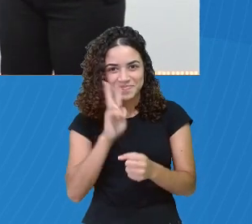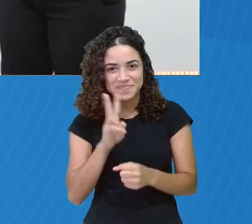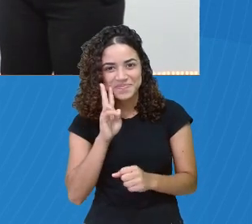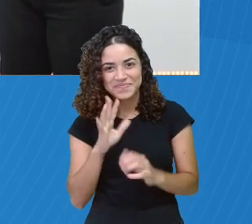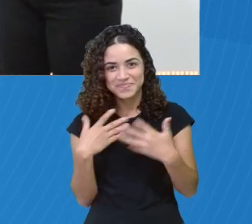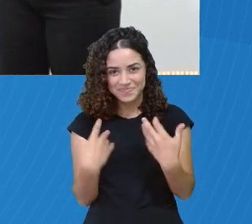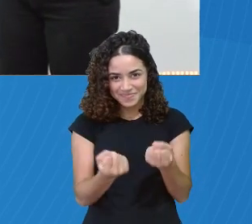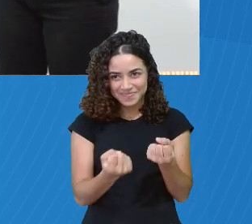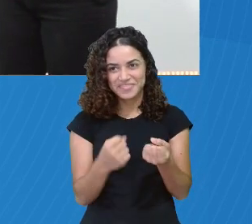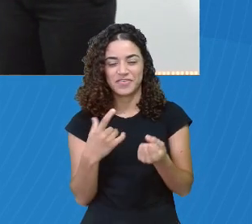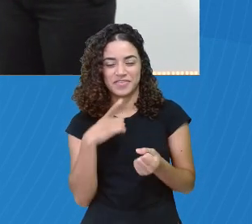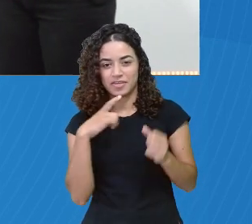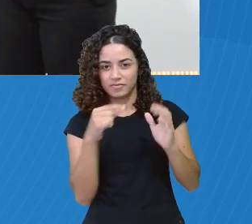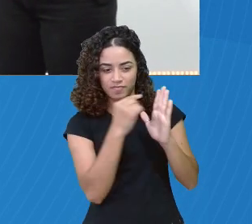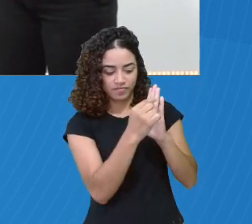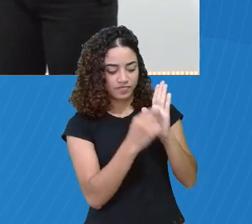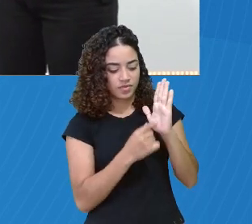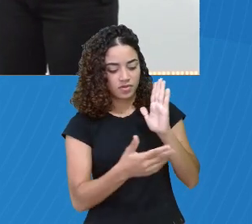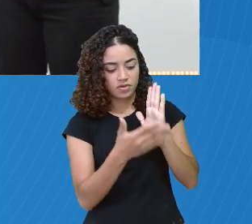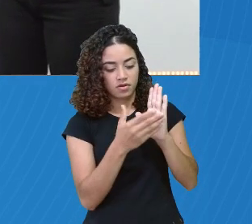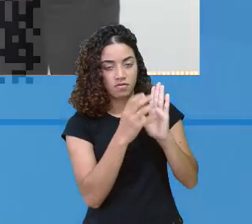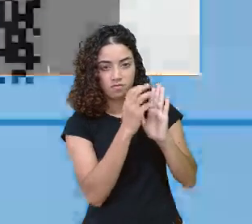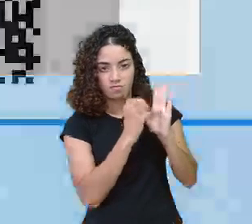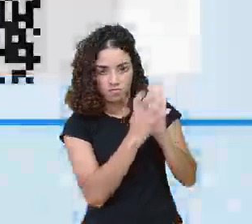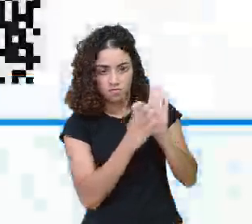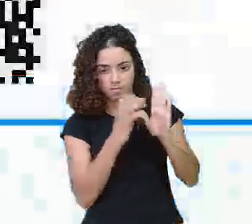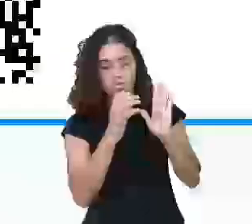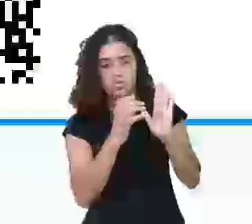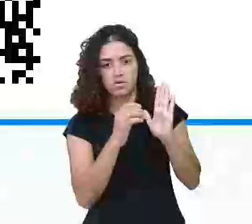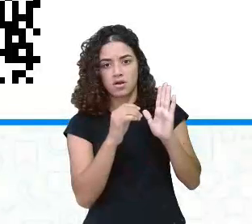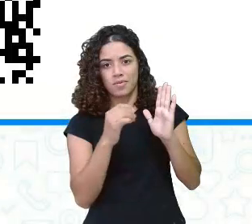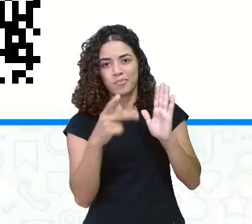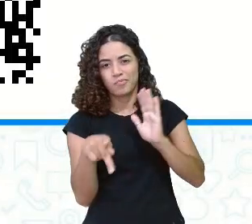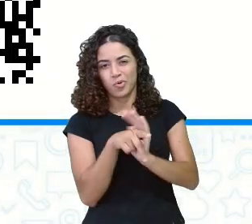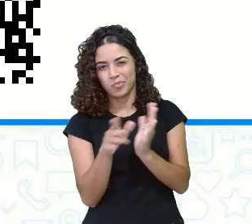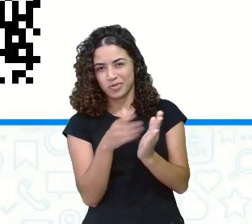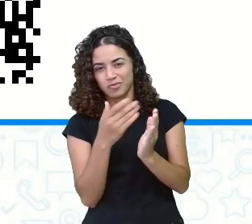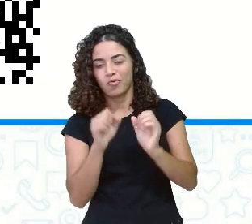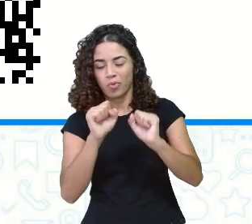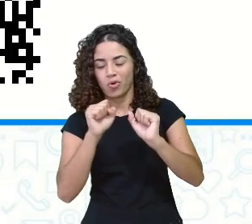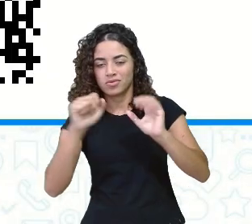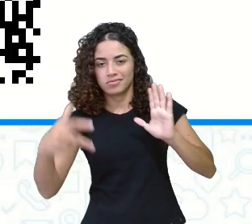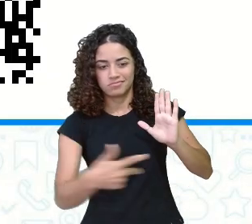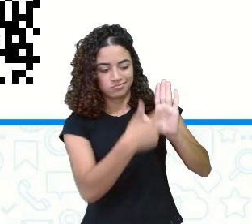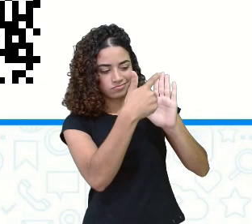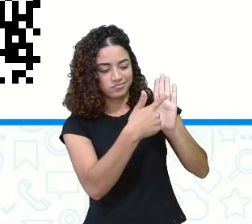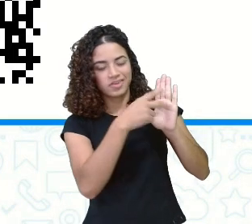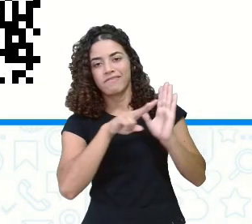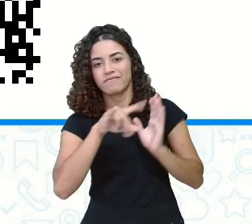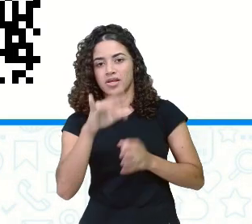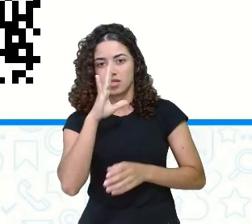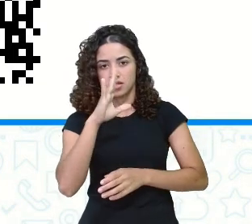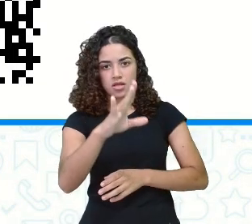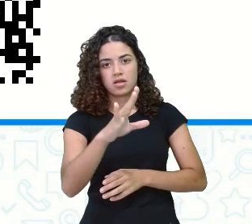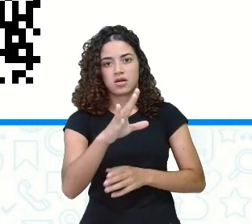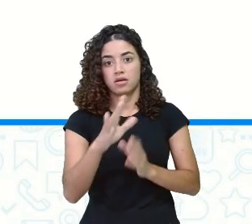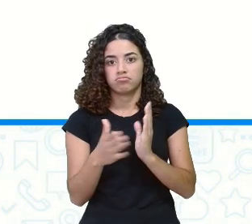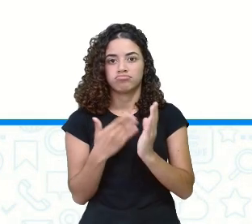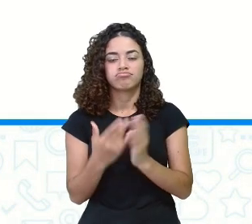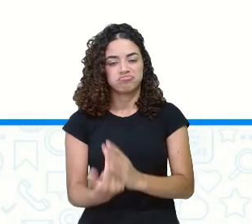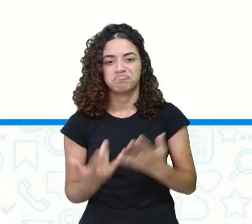tem o QR Code desse livro, tá? Mira a câmera do seu celular para esse QR Code e você terá acesso a esse